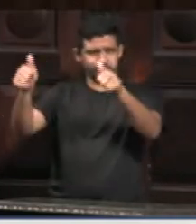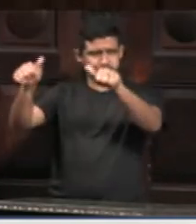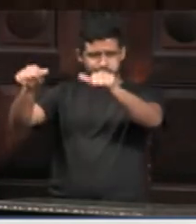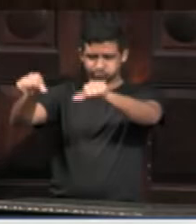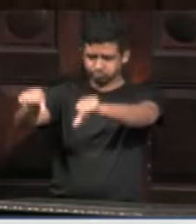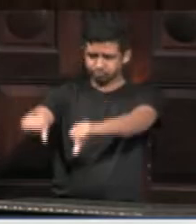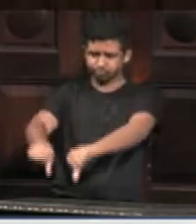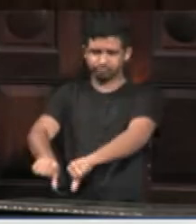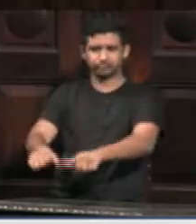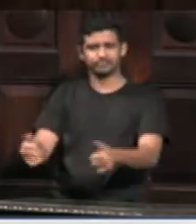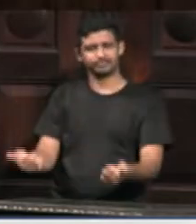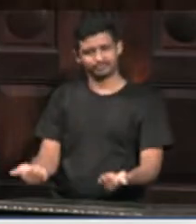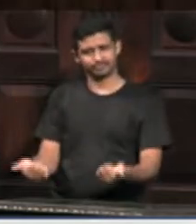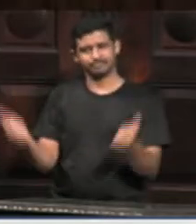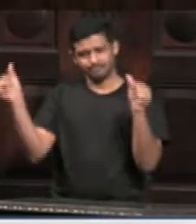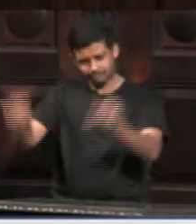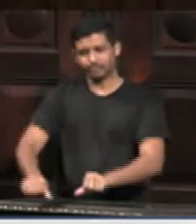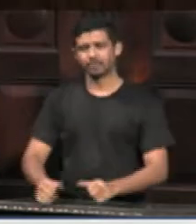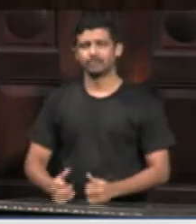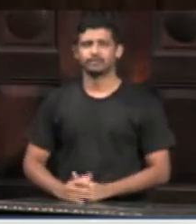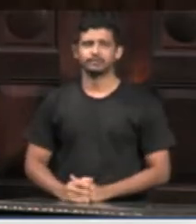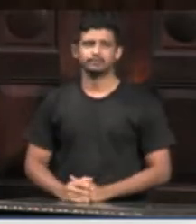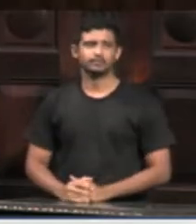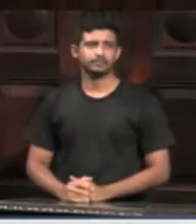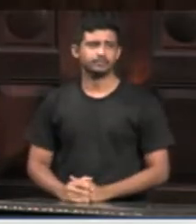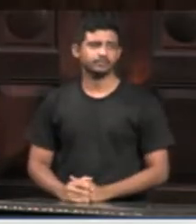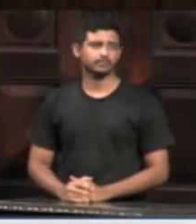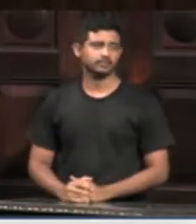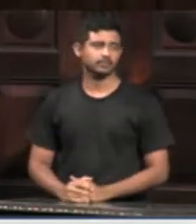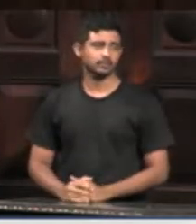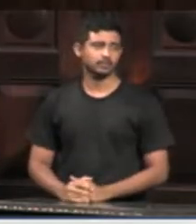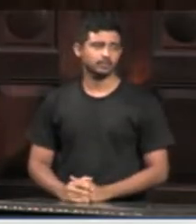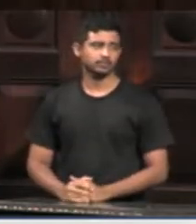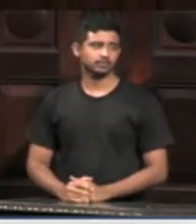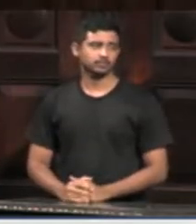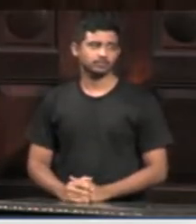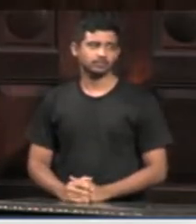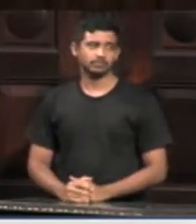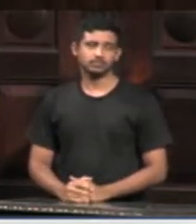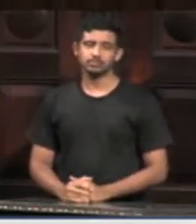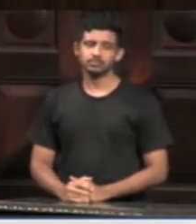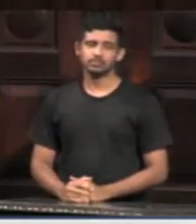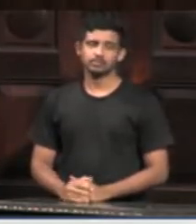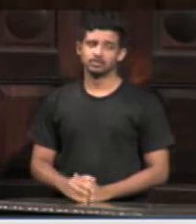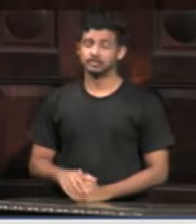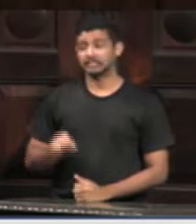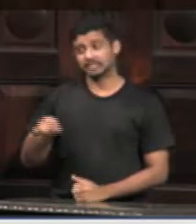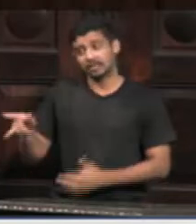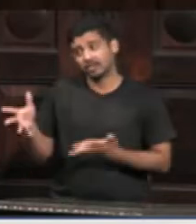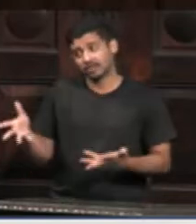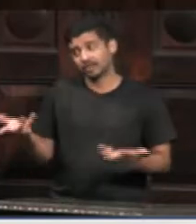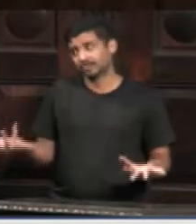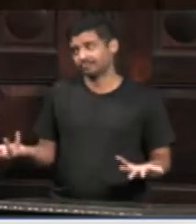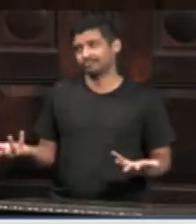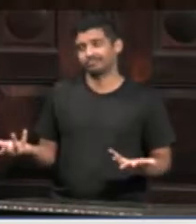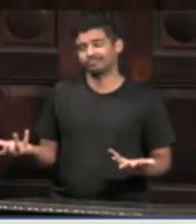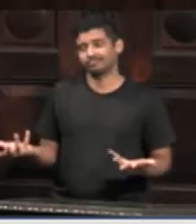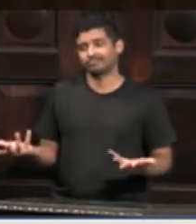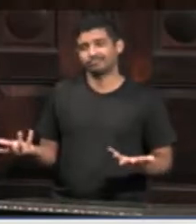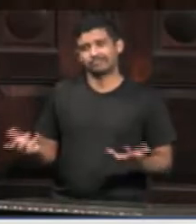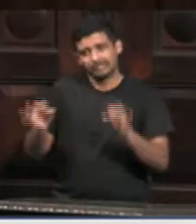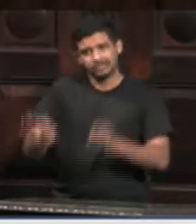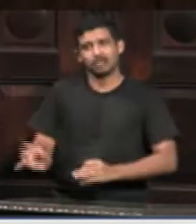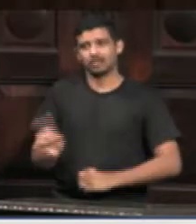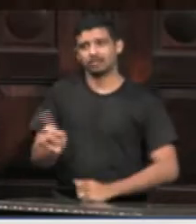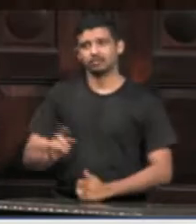deslustrar a função que pretende ocupar como presidente desta casa. Cedo uma parte ao